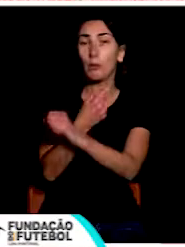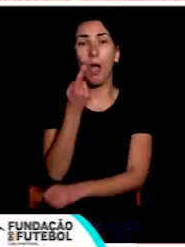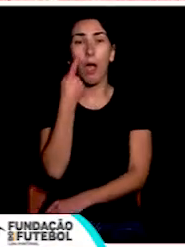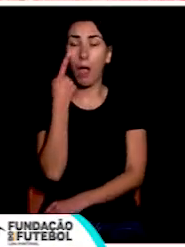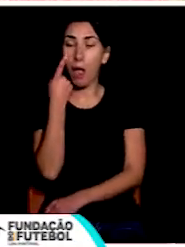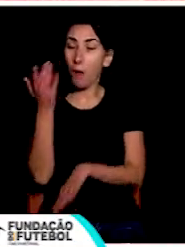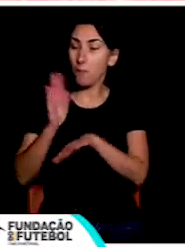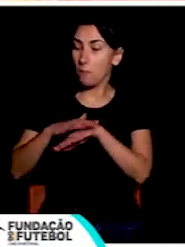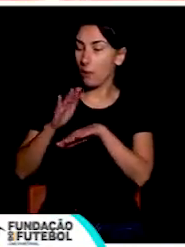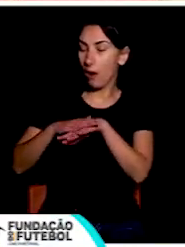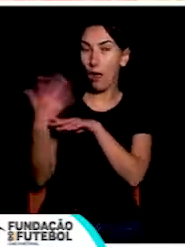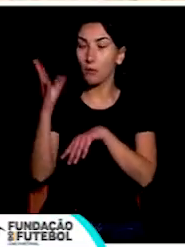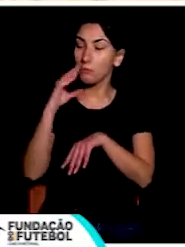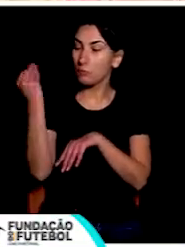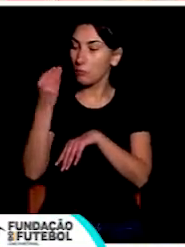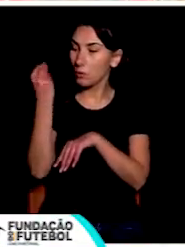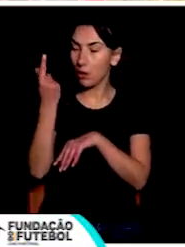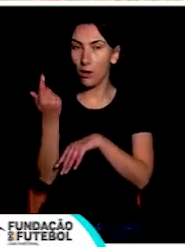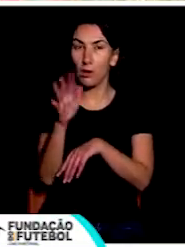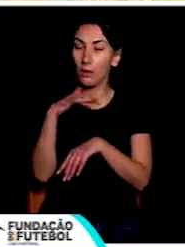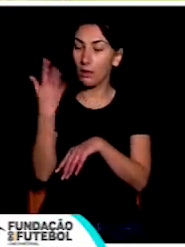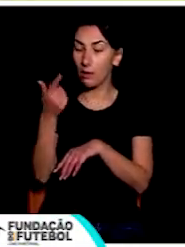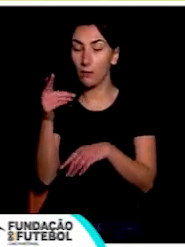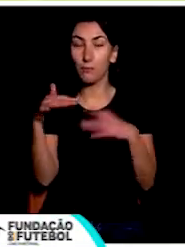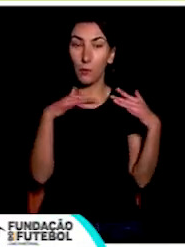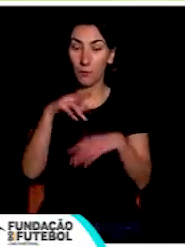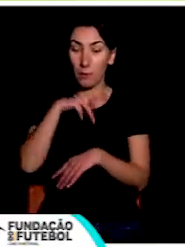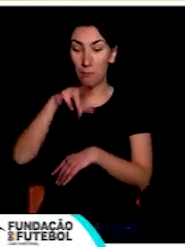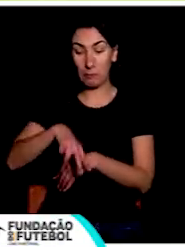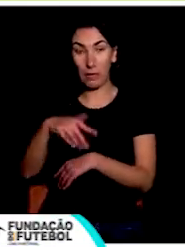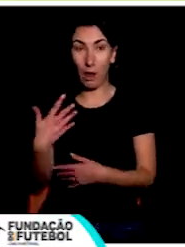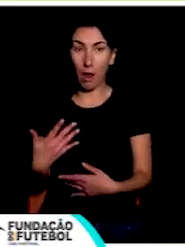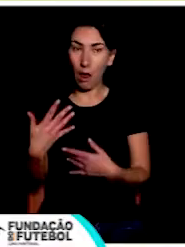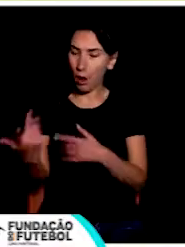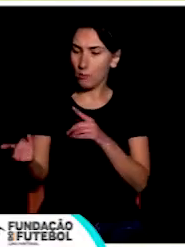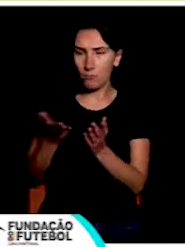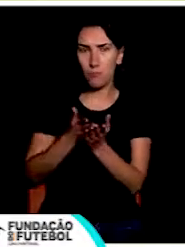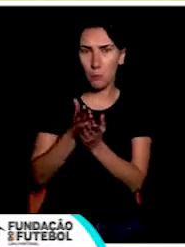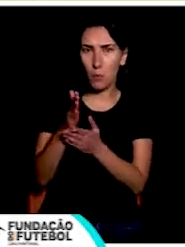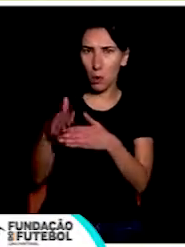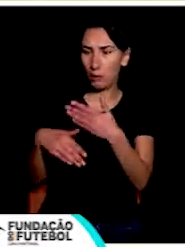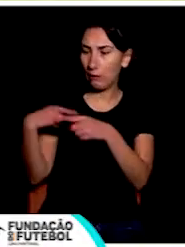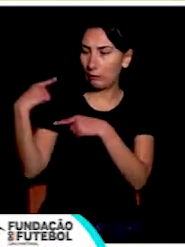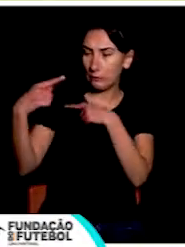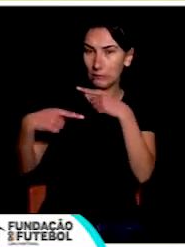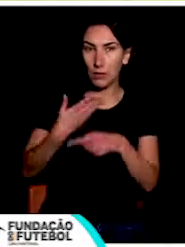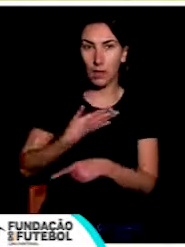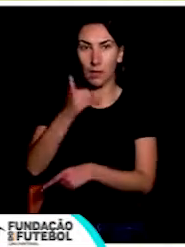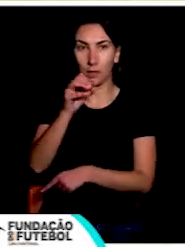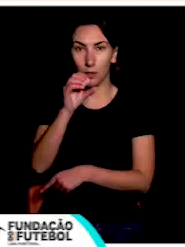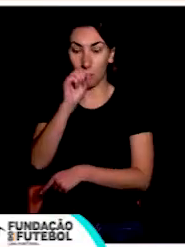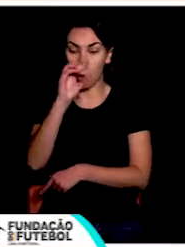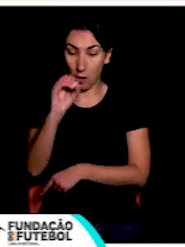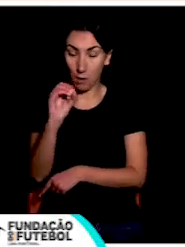O Leixões é conhecido por ser um viveiro de jovens talentos do futebol português e por estes dias continua a fazer jus à tradição.